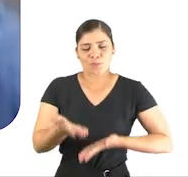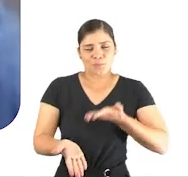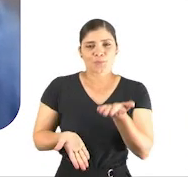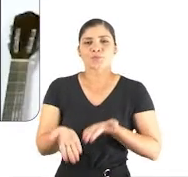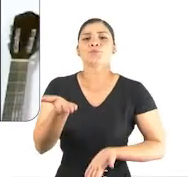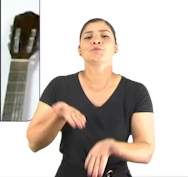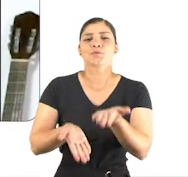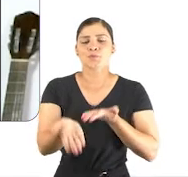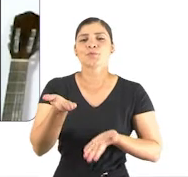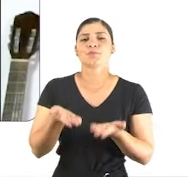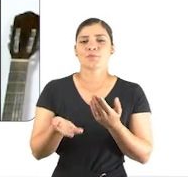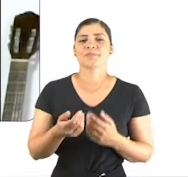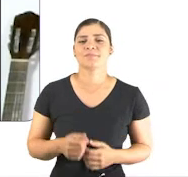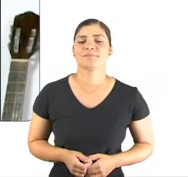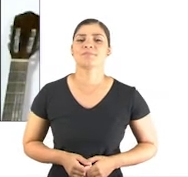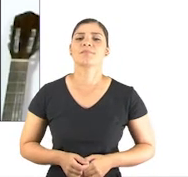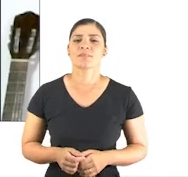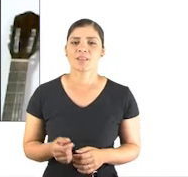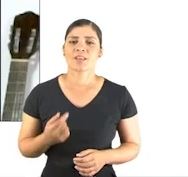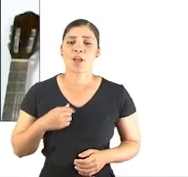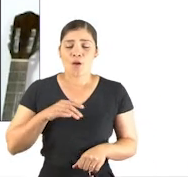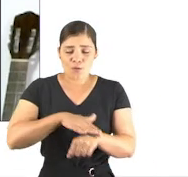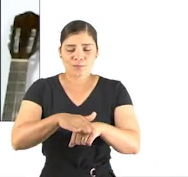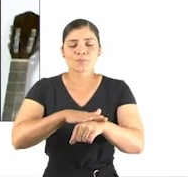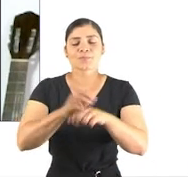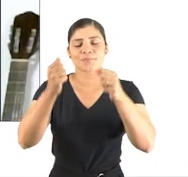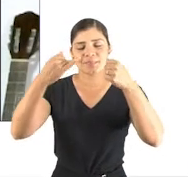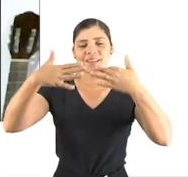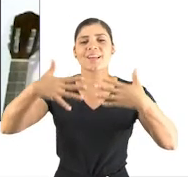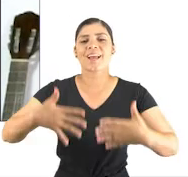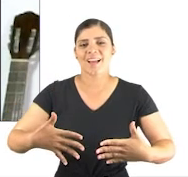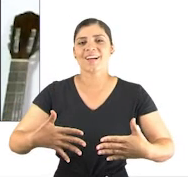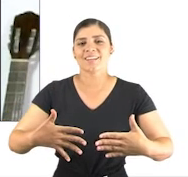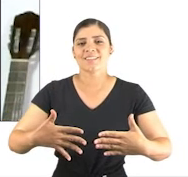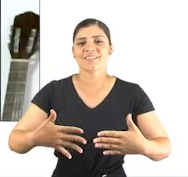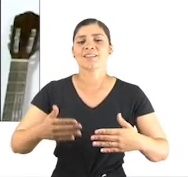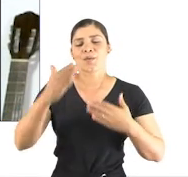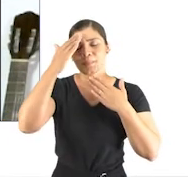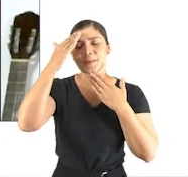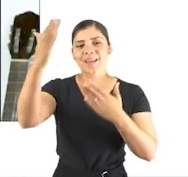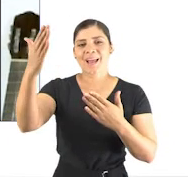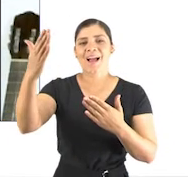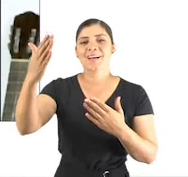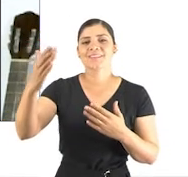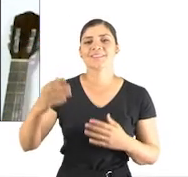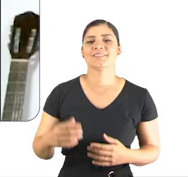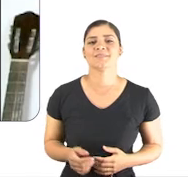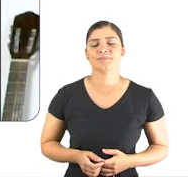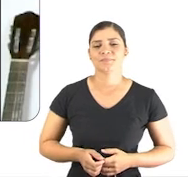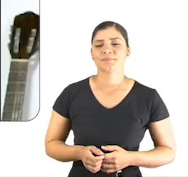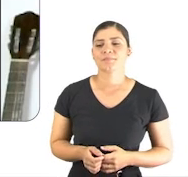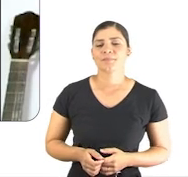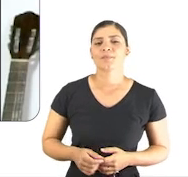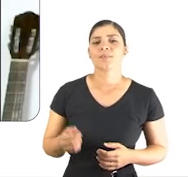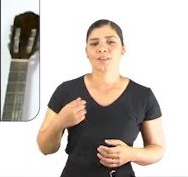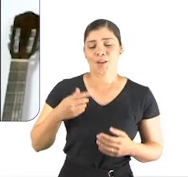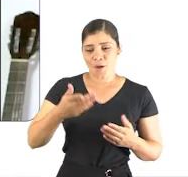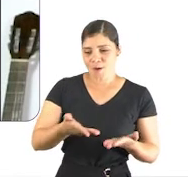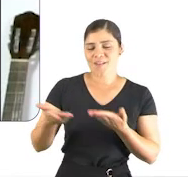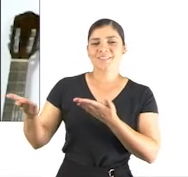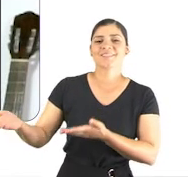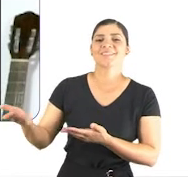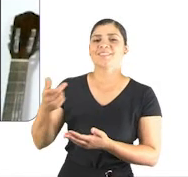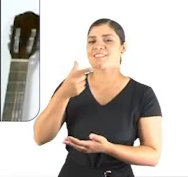aí. Era isso que eu queria comentar, agradeço aí a participação. E agora eu passo aí pro